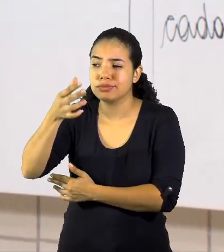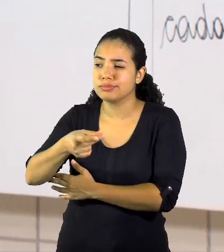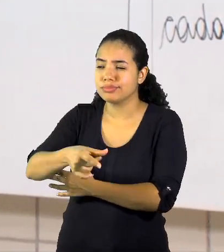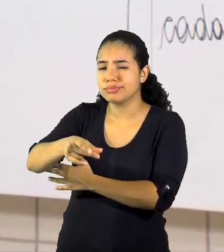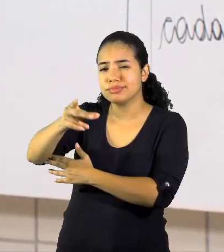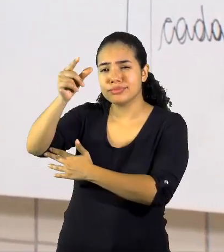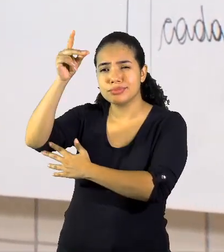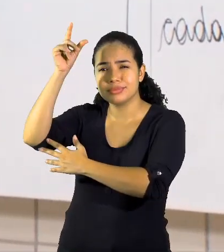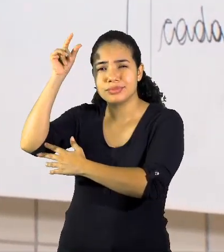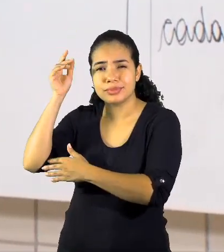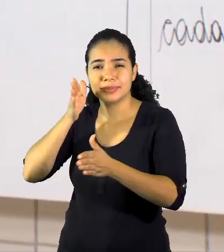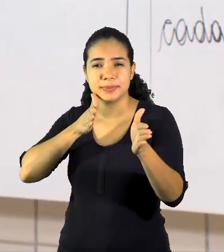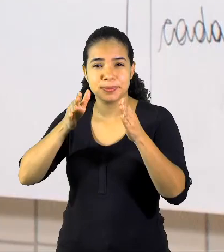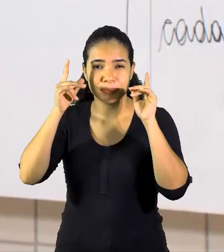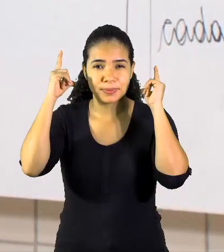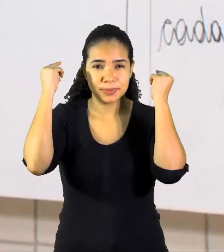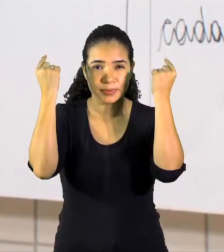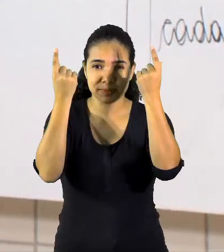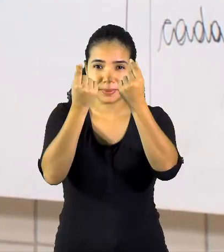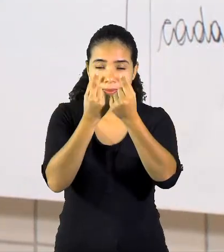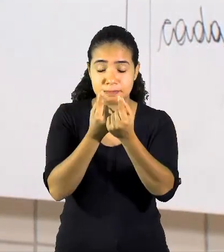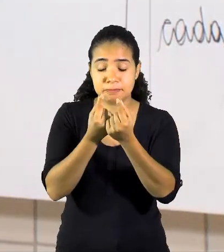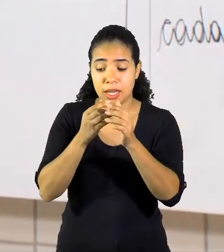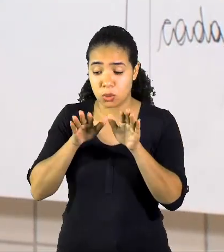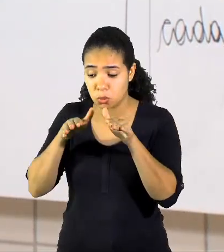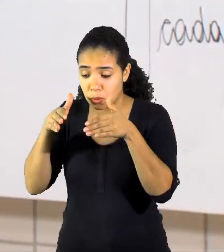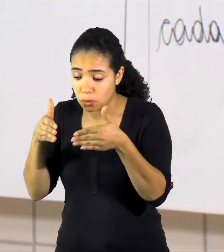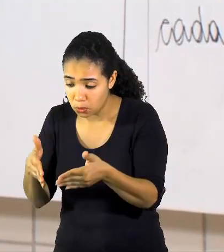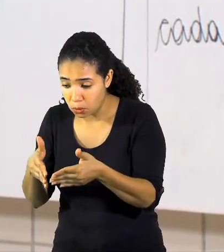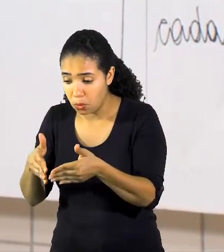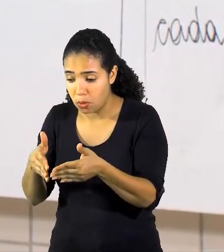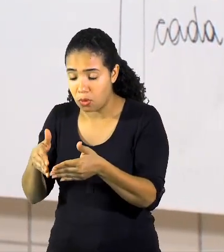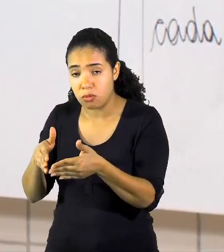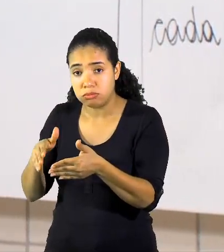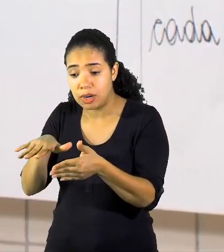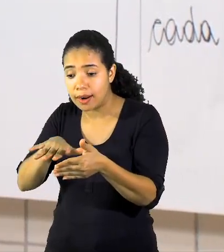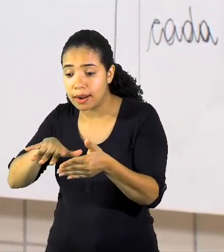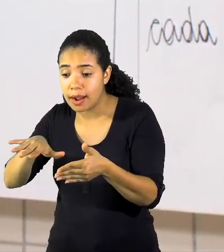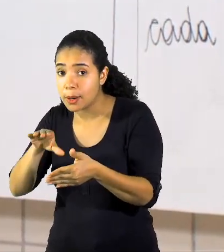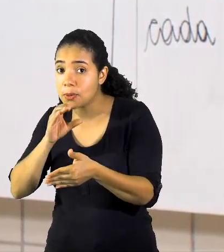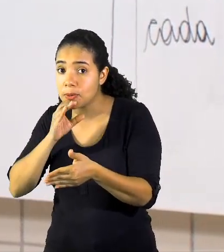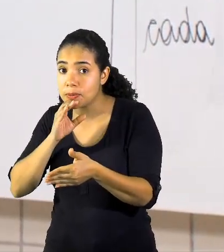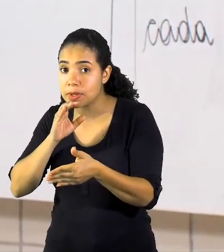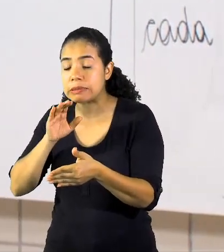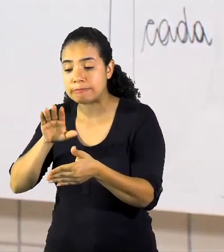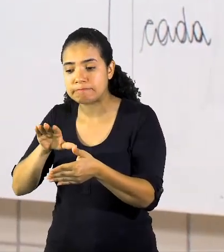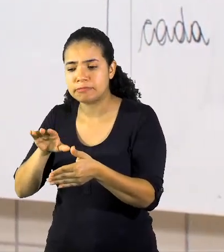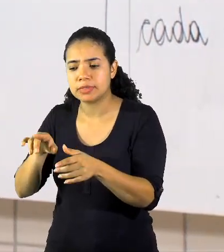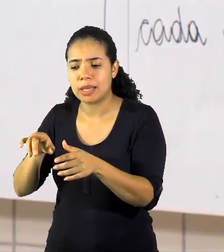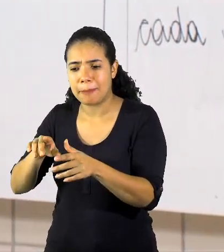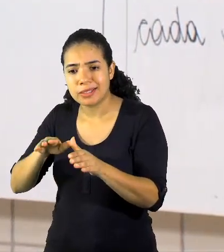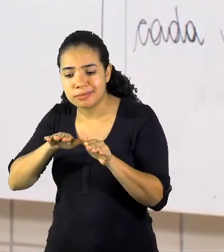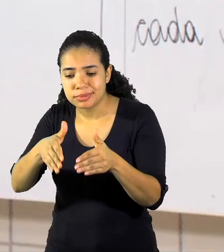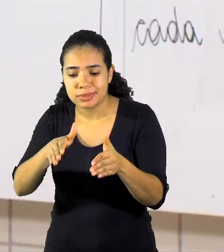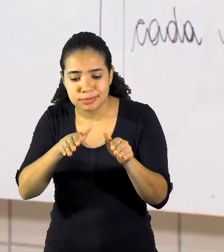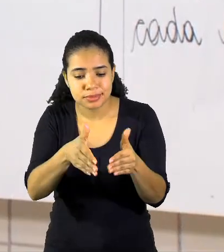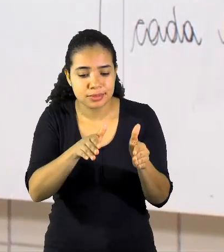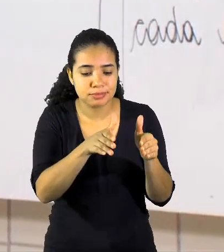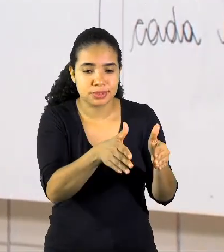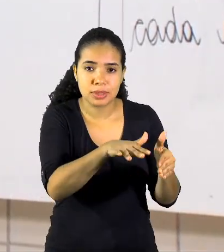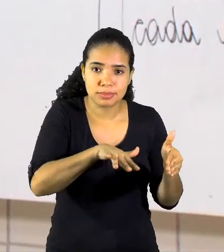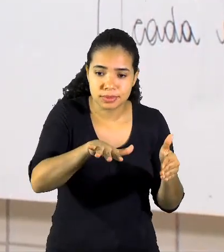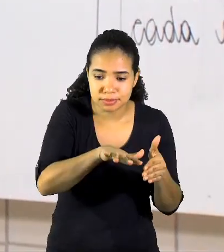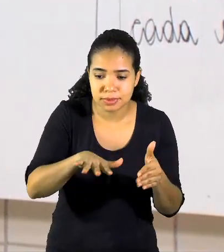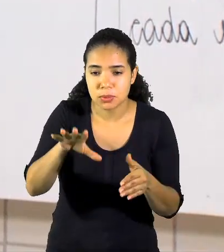antigos da Grécia, que não se contentavam em estudar somente uma área do conhecimento. Então, Pitágoras, assim